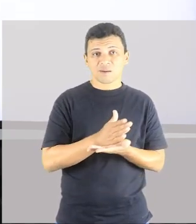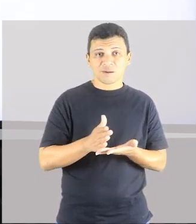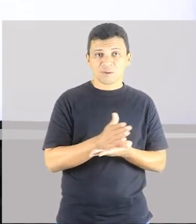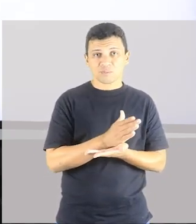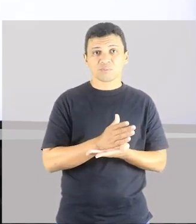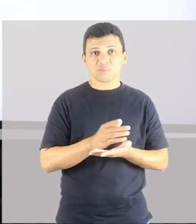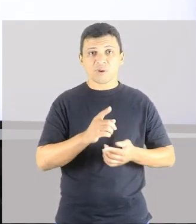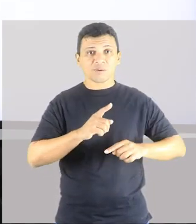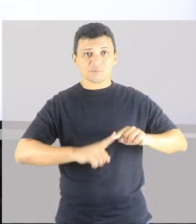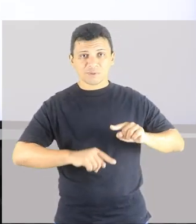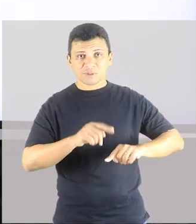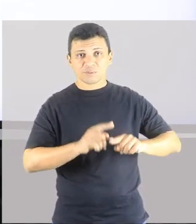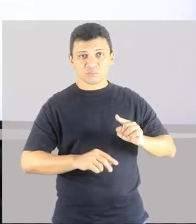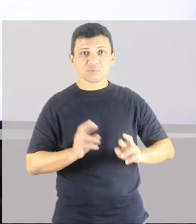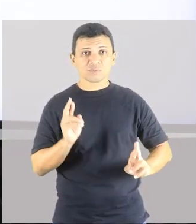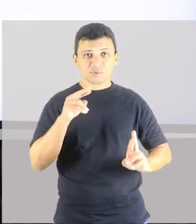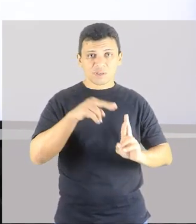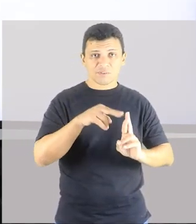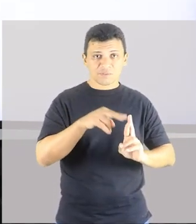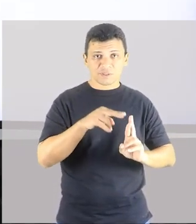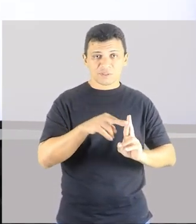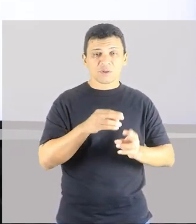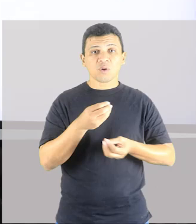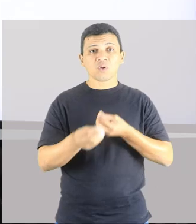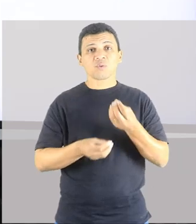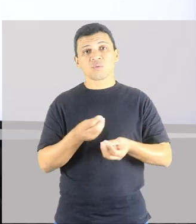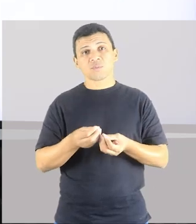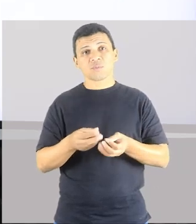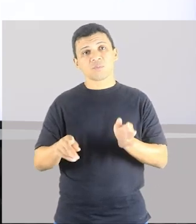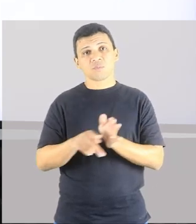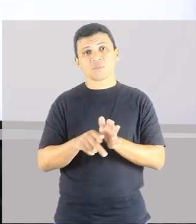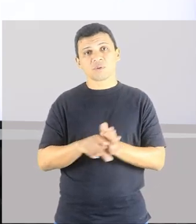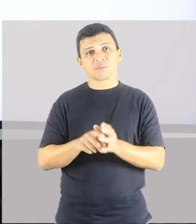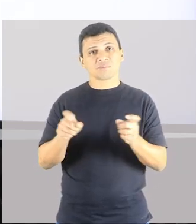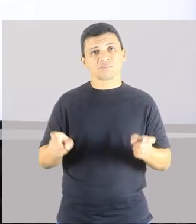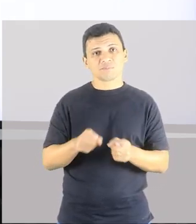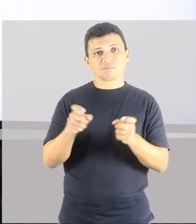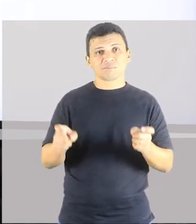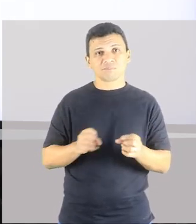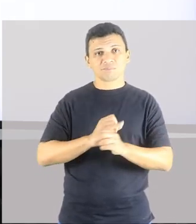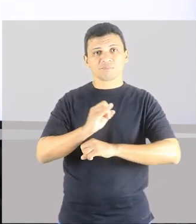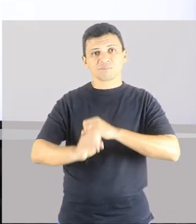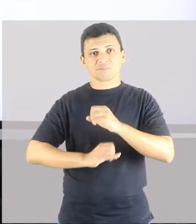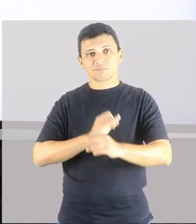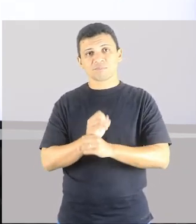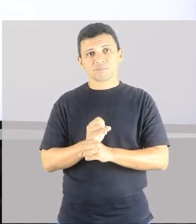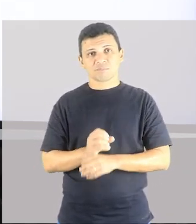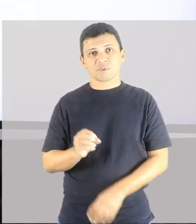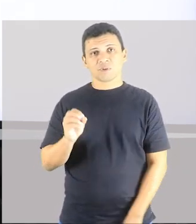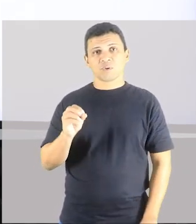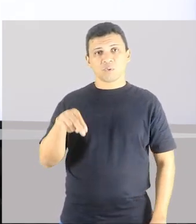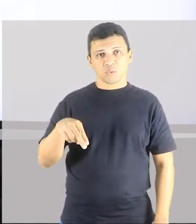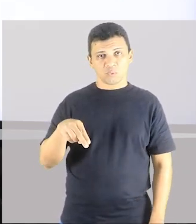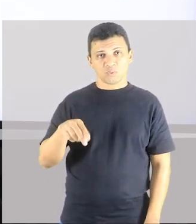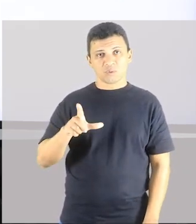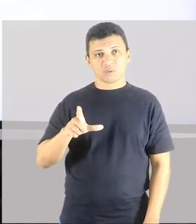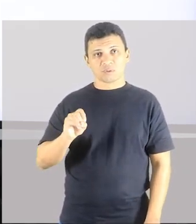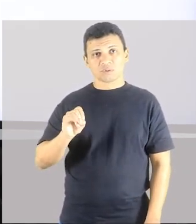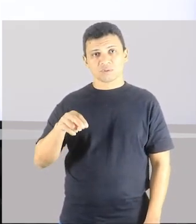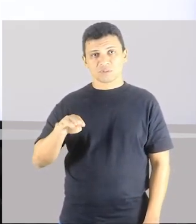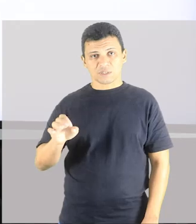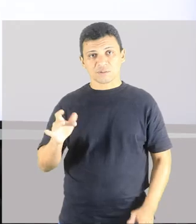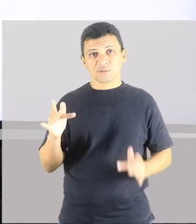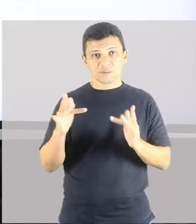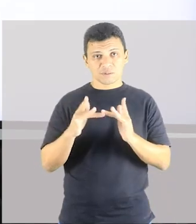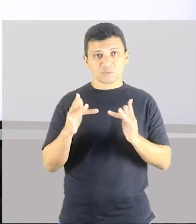recurso de referência que nós temos em formato eletrônico. Por isso que ele tem esse nome online. Ele está